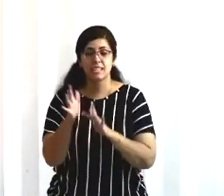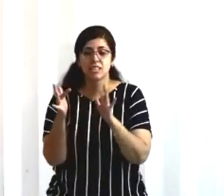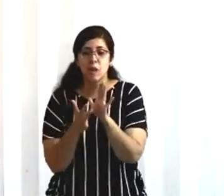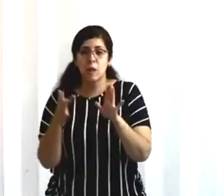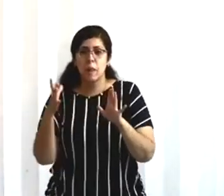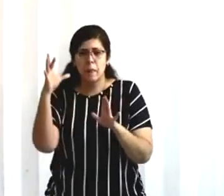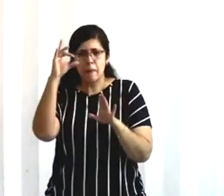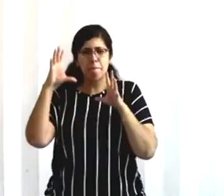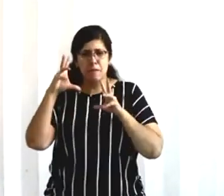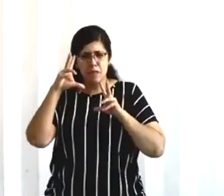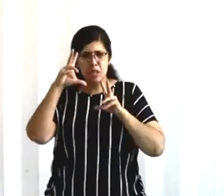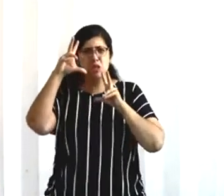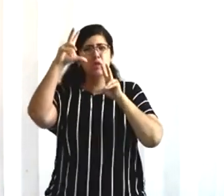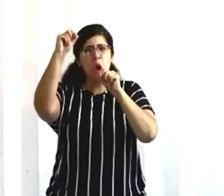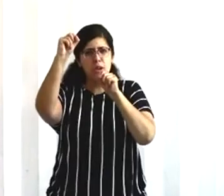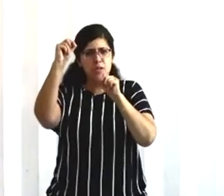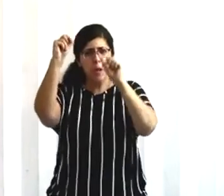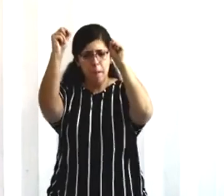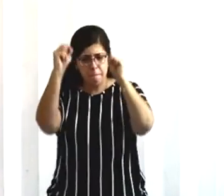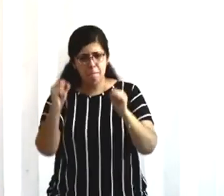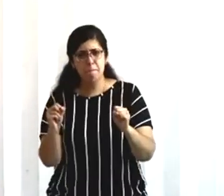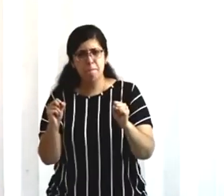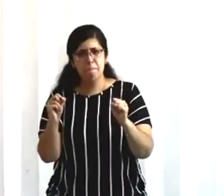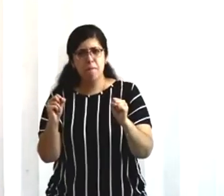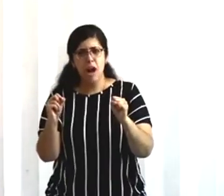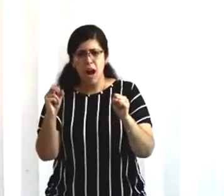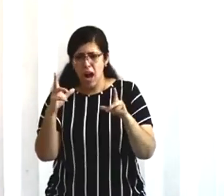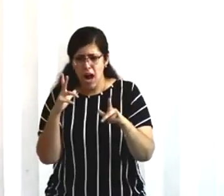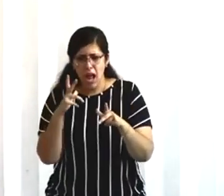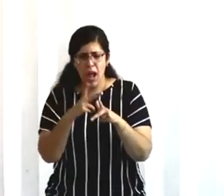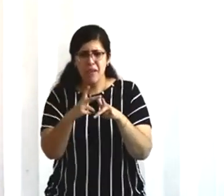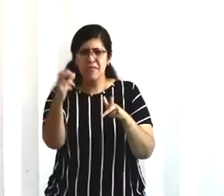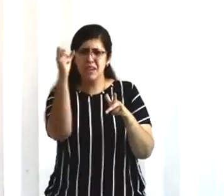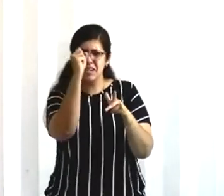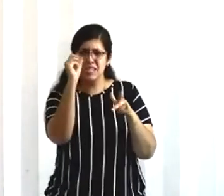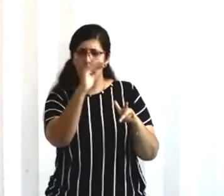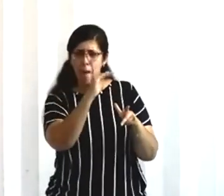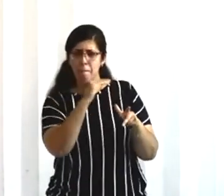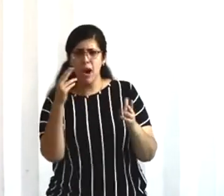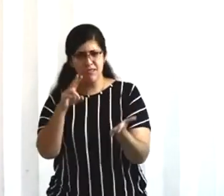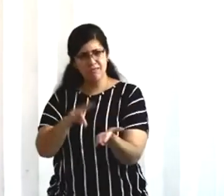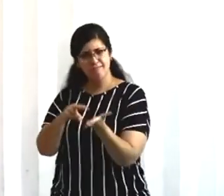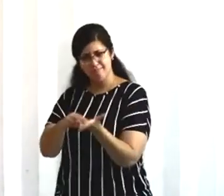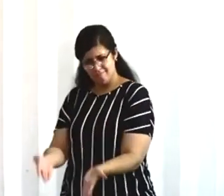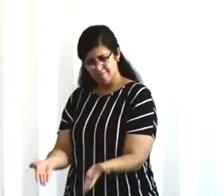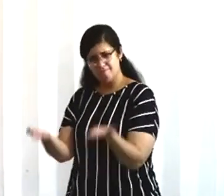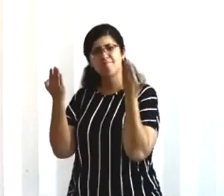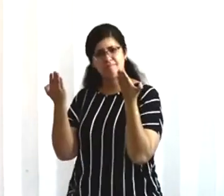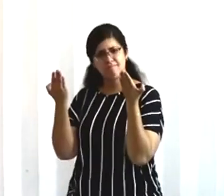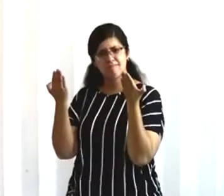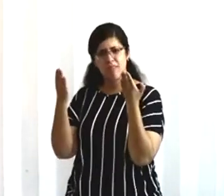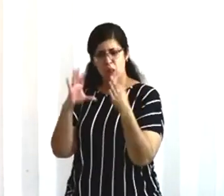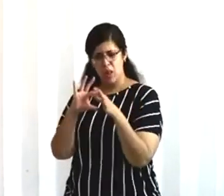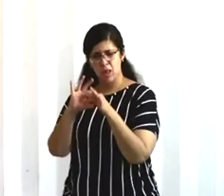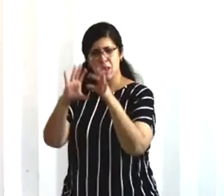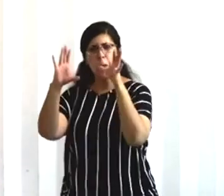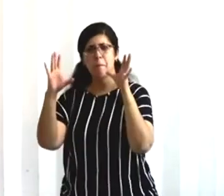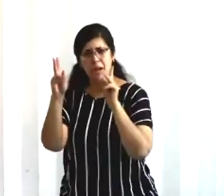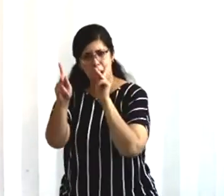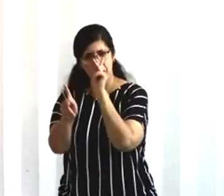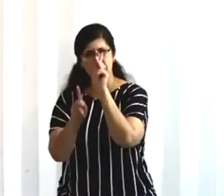Ele tem um poder de vencer a morte de cruz, porque Ele tem um poder de libertar o seu